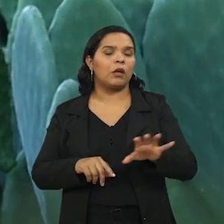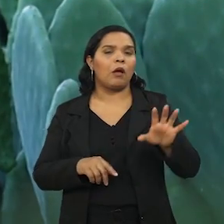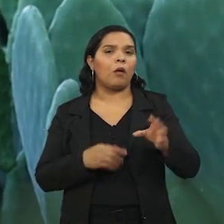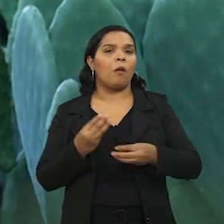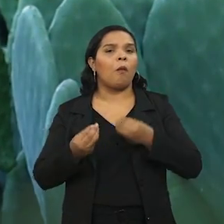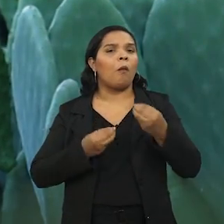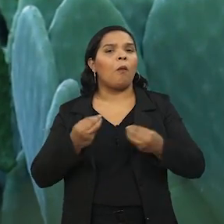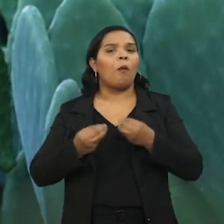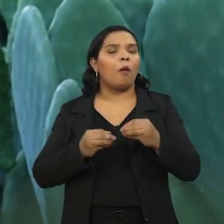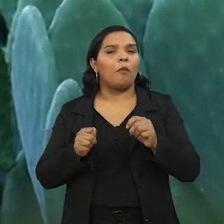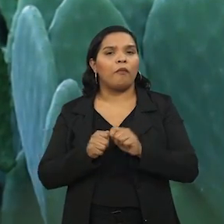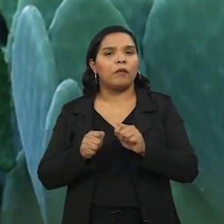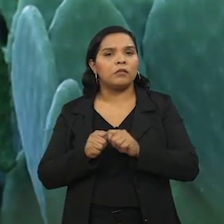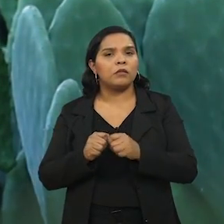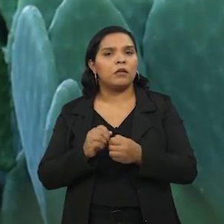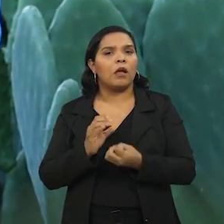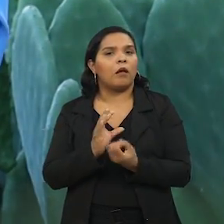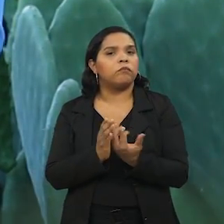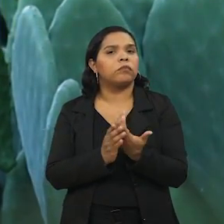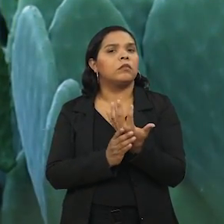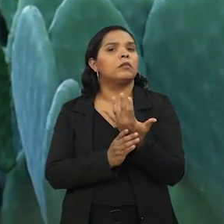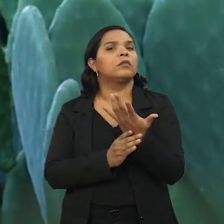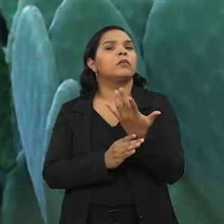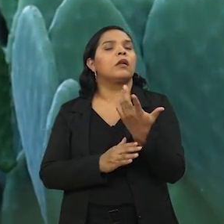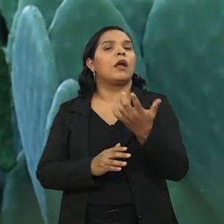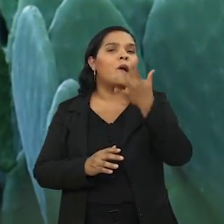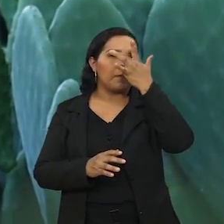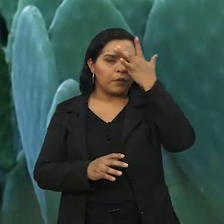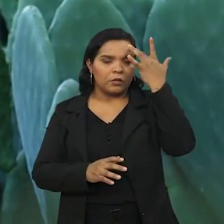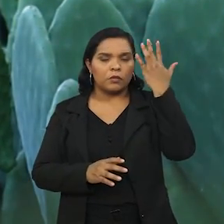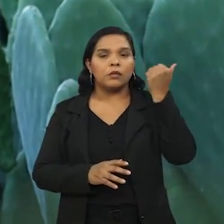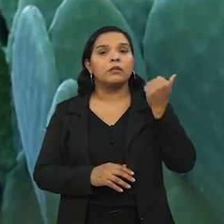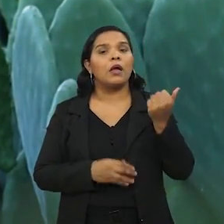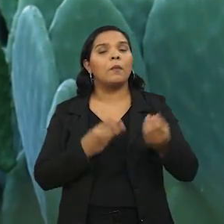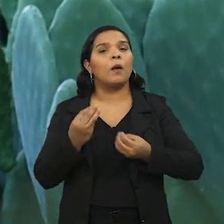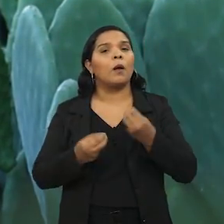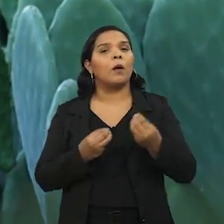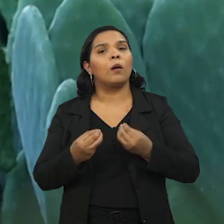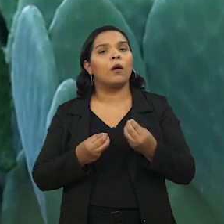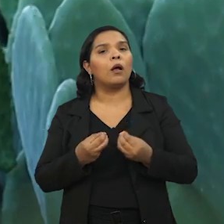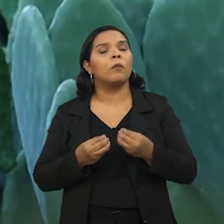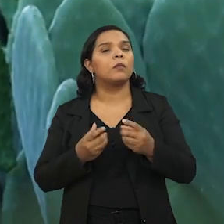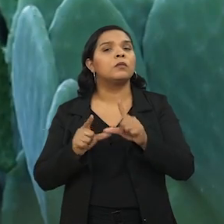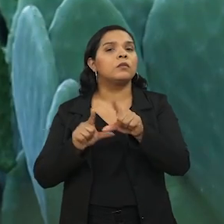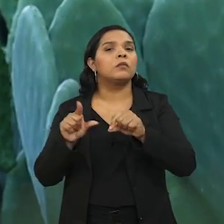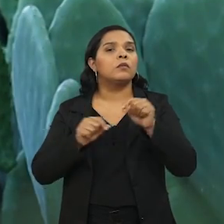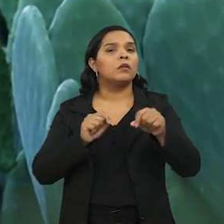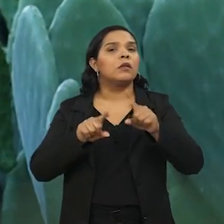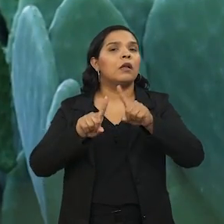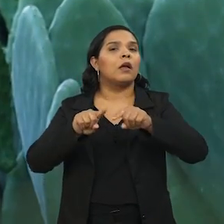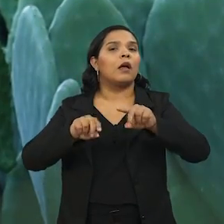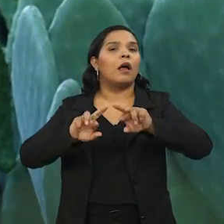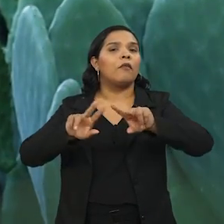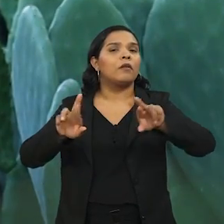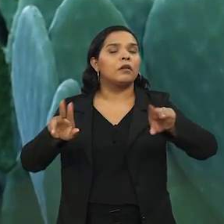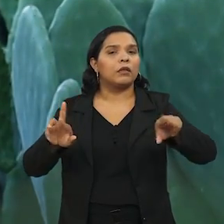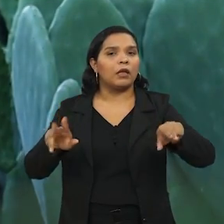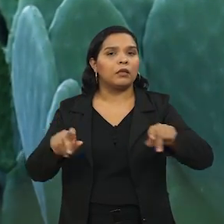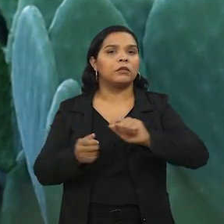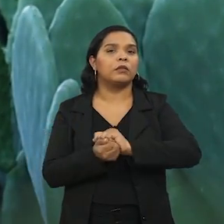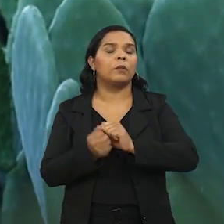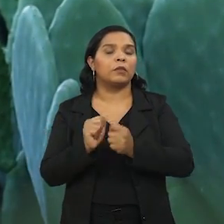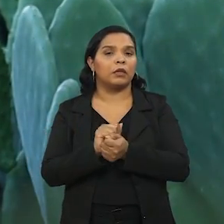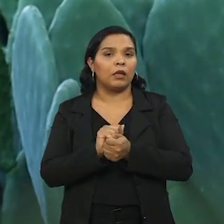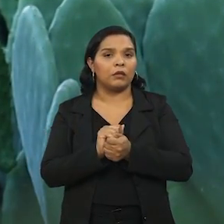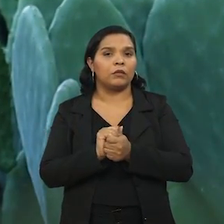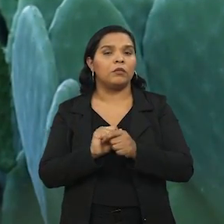melhor manejo para essa cultivar, para que o agricultor, na hora de plantar, ele saiba realmente escolher a variedade mais adaptada